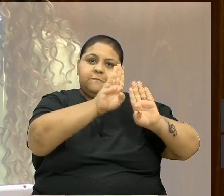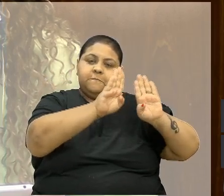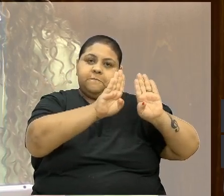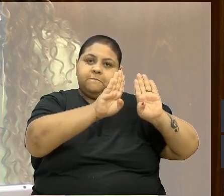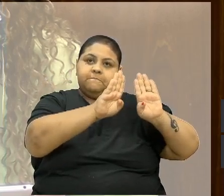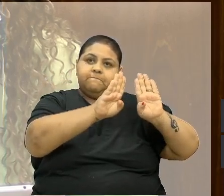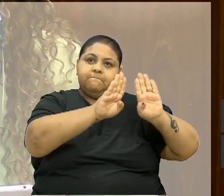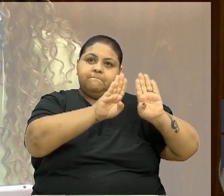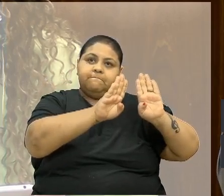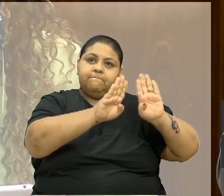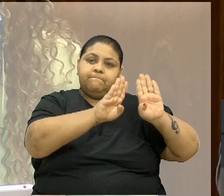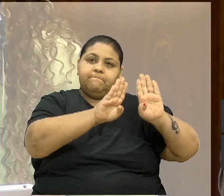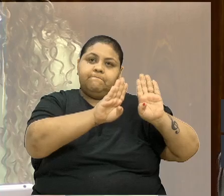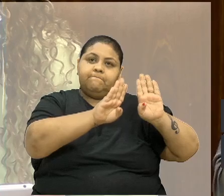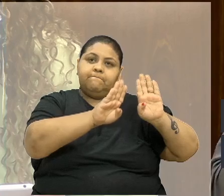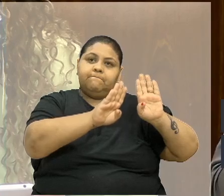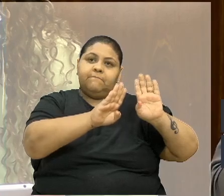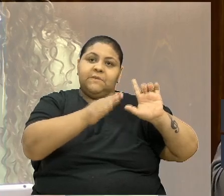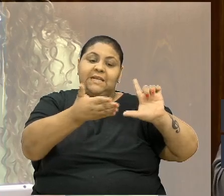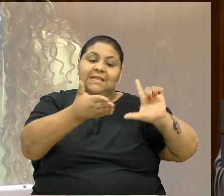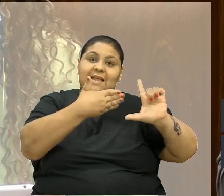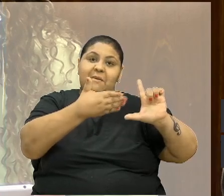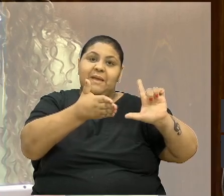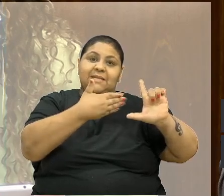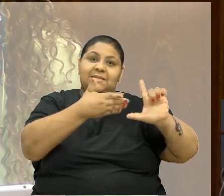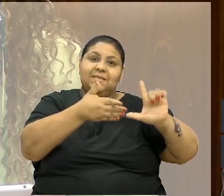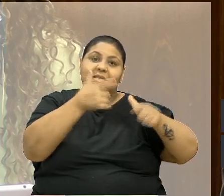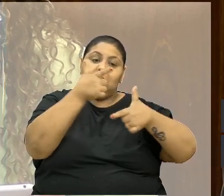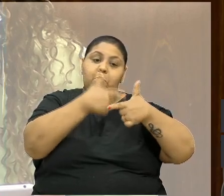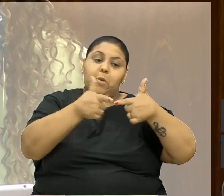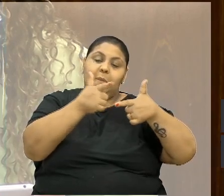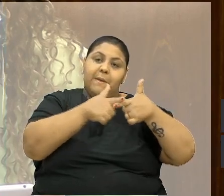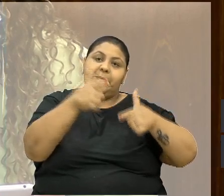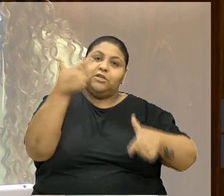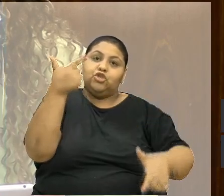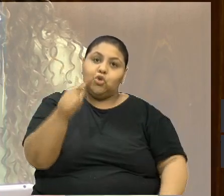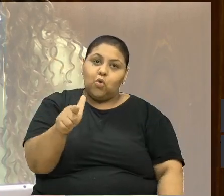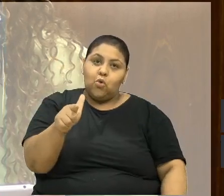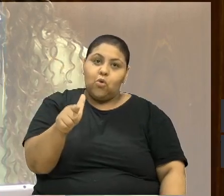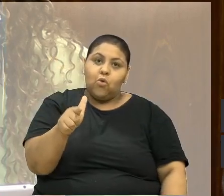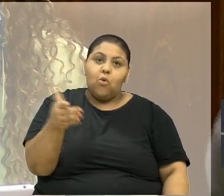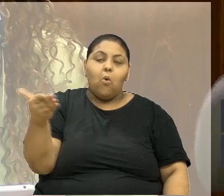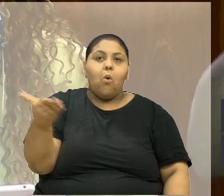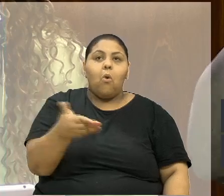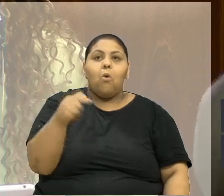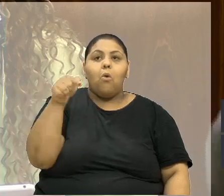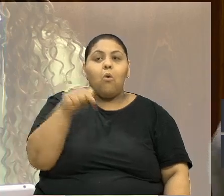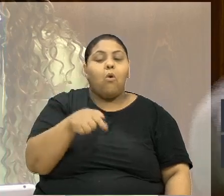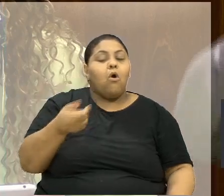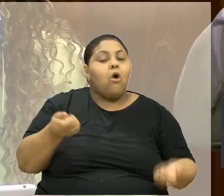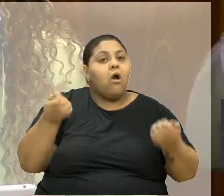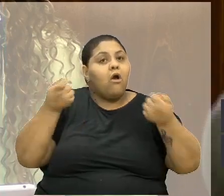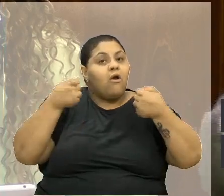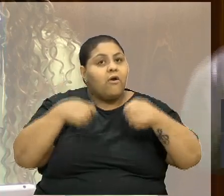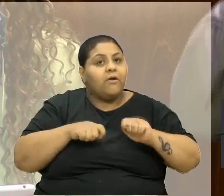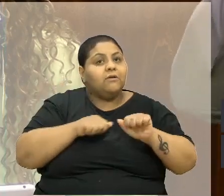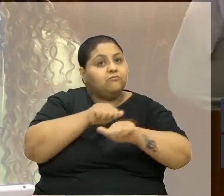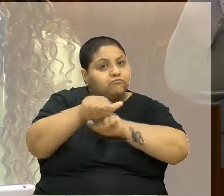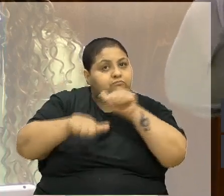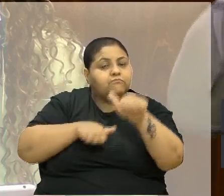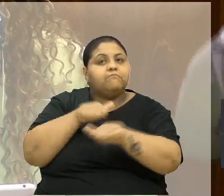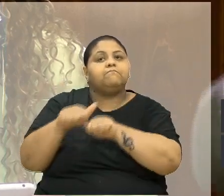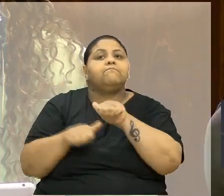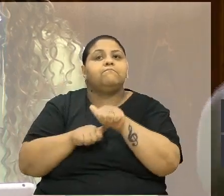da telemedicina deu problema novamente. Então, o que fica aqui é a necessidade de